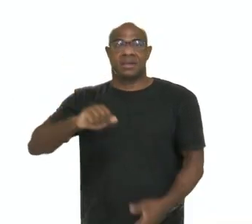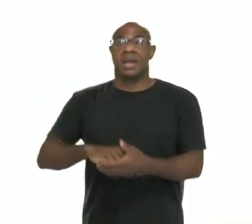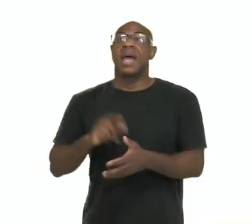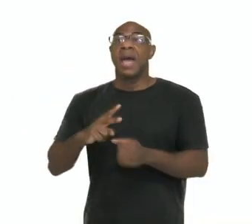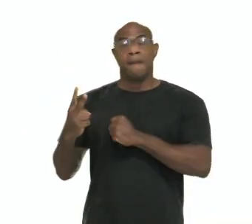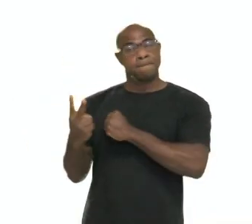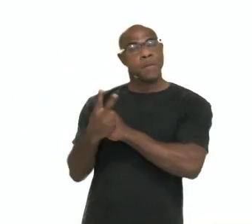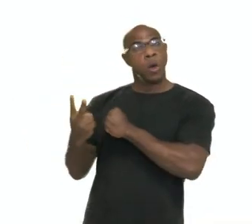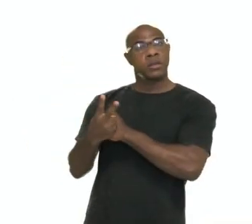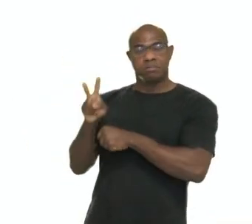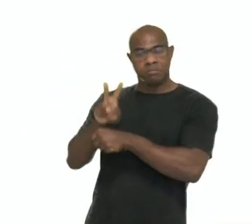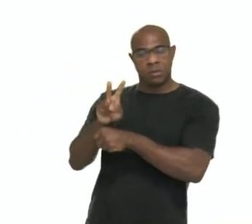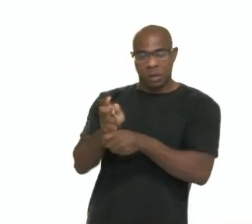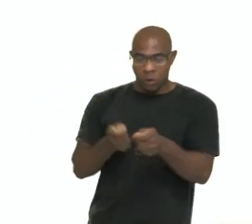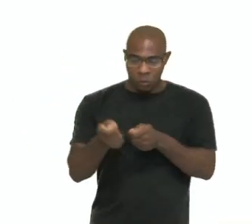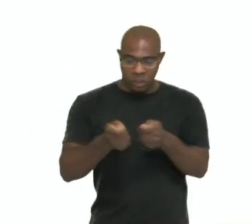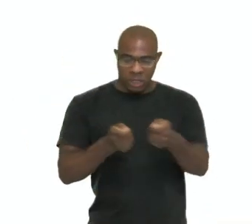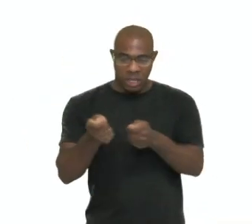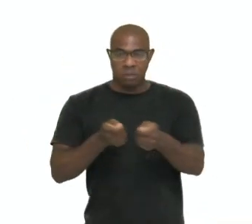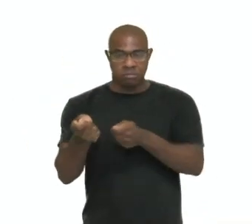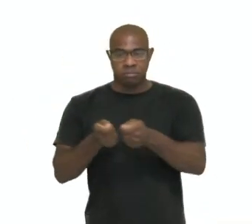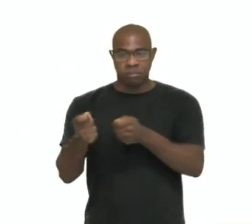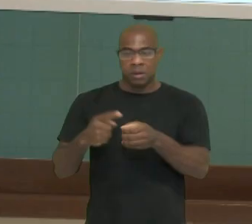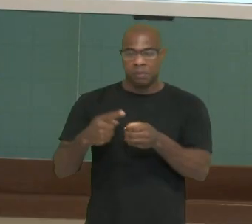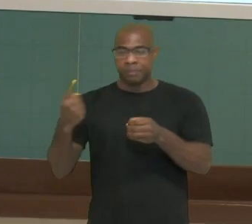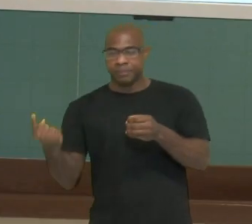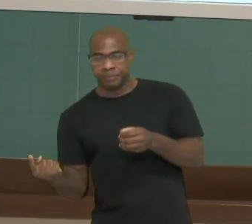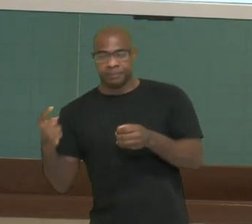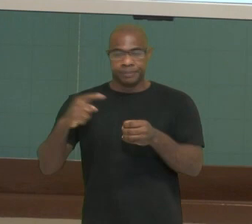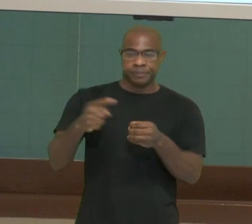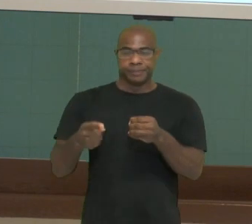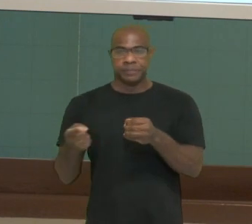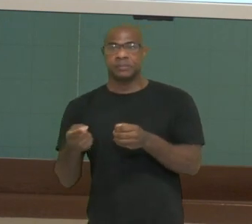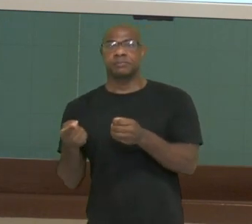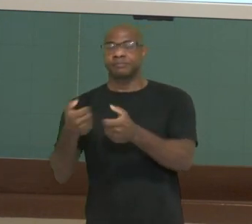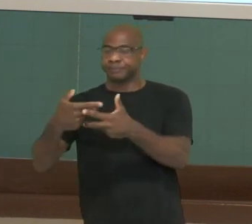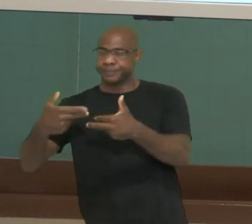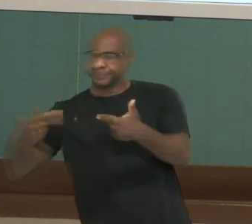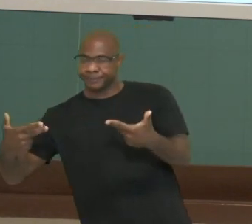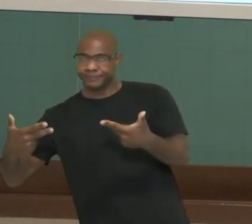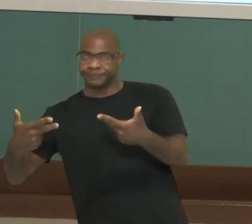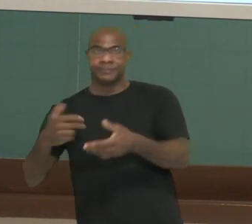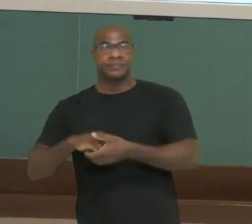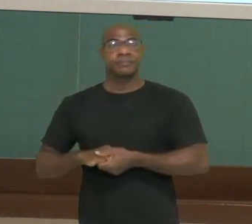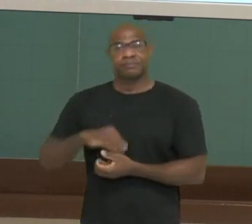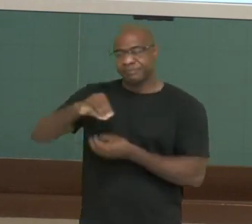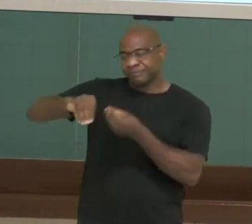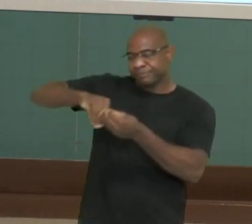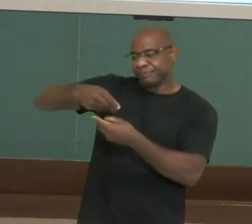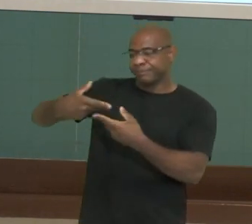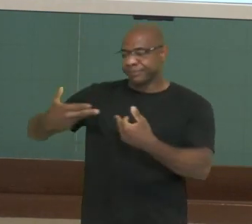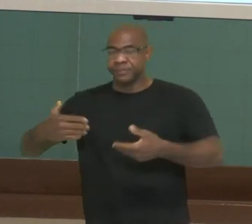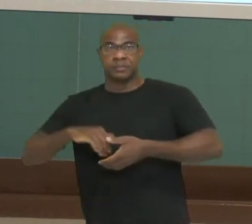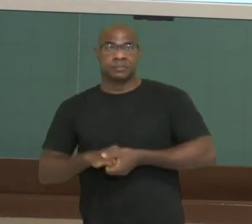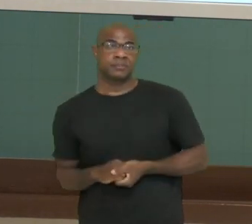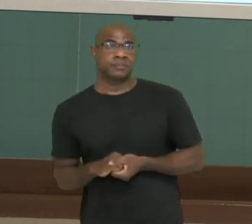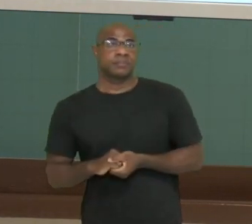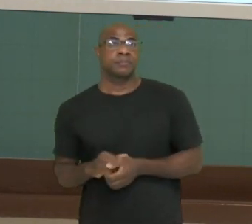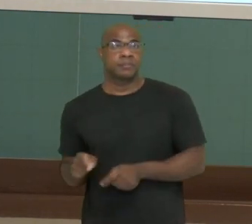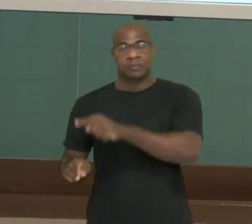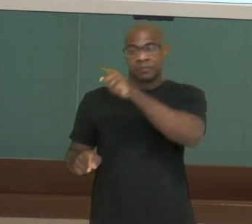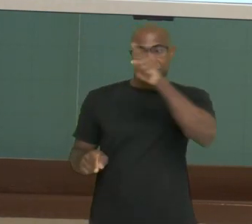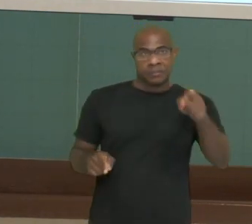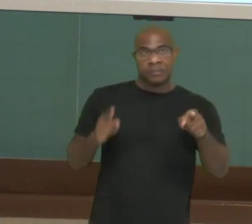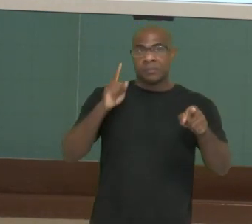e controle da entrada e saída das substâncias. A membrana plasmática aqui